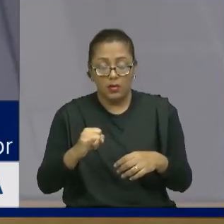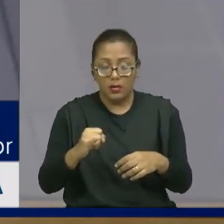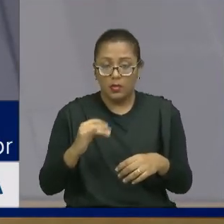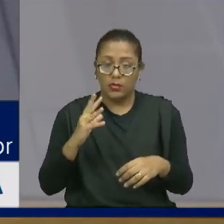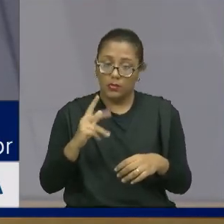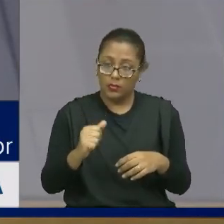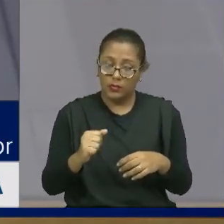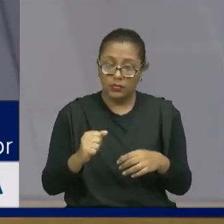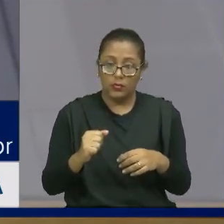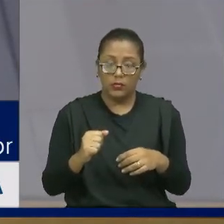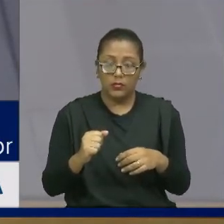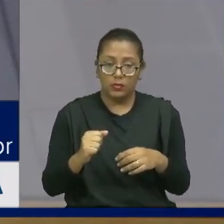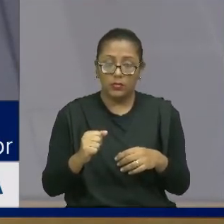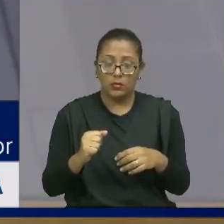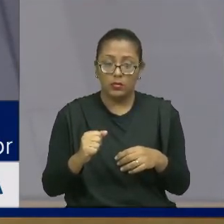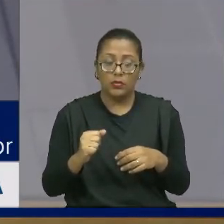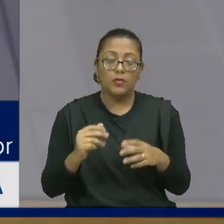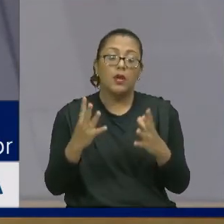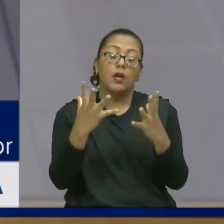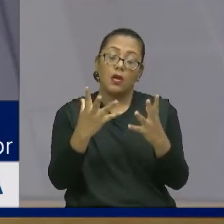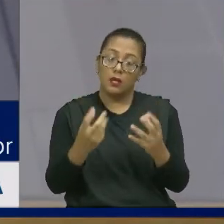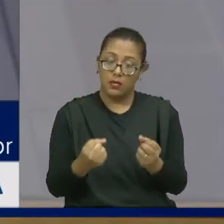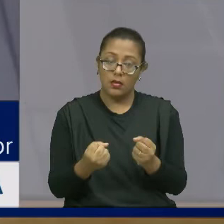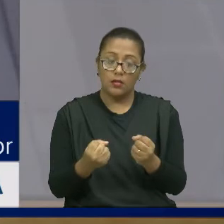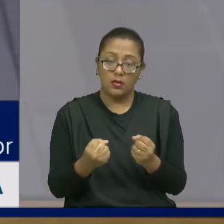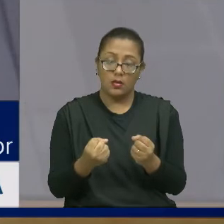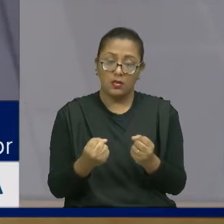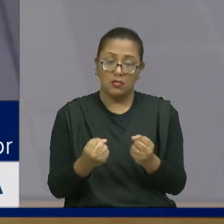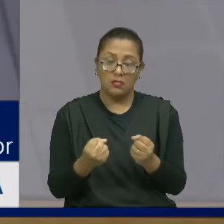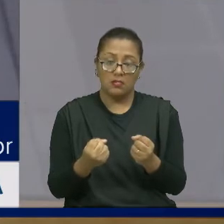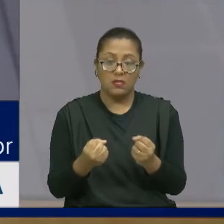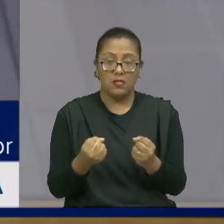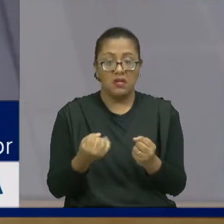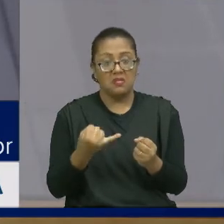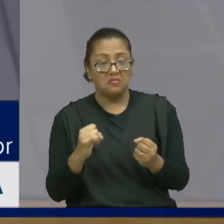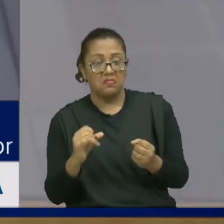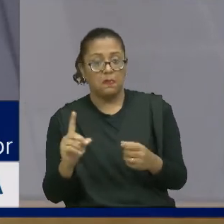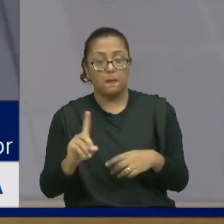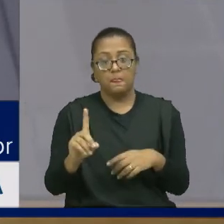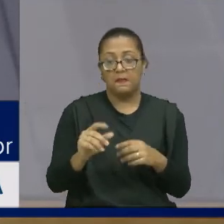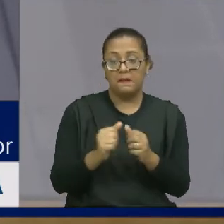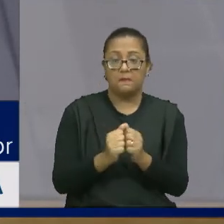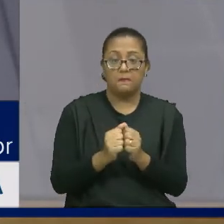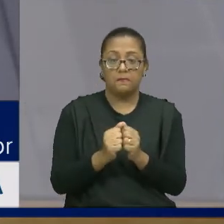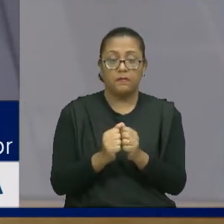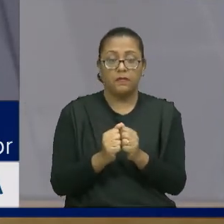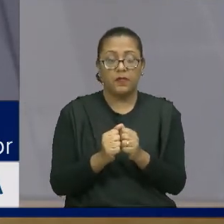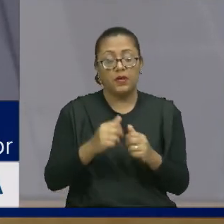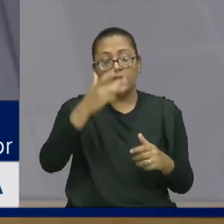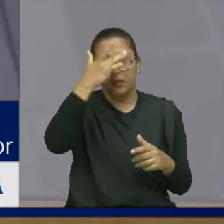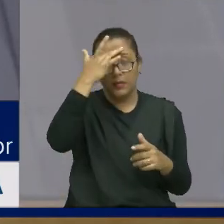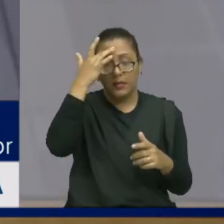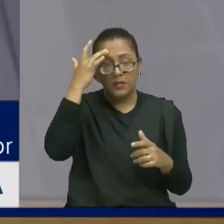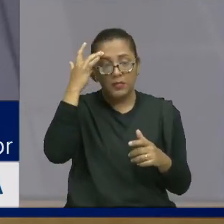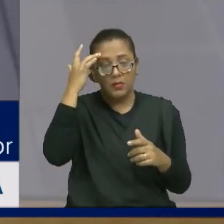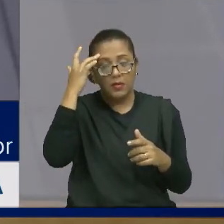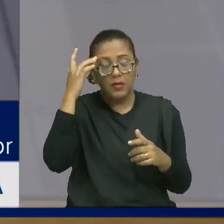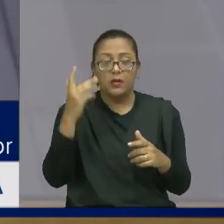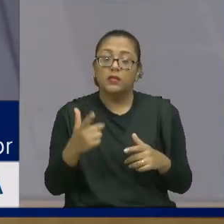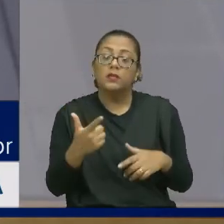sugeridas fossem acatadas. Do contrário, permite-se-á que pessoas sem a